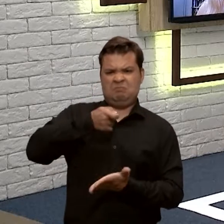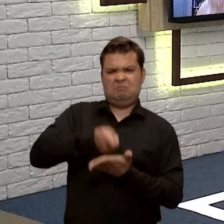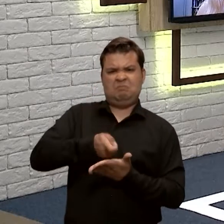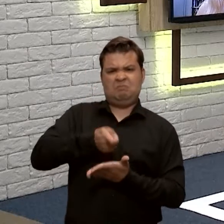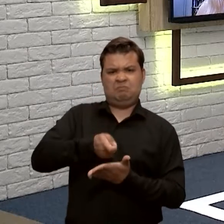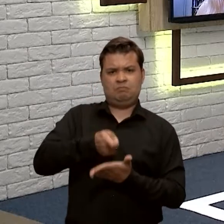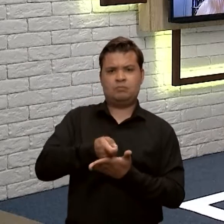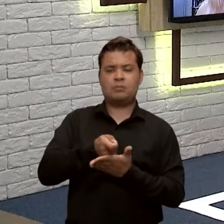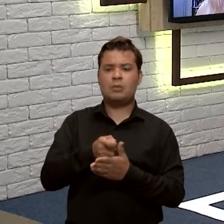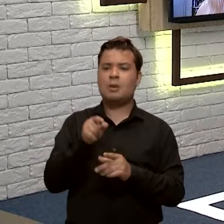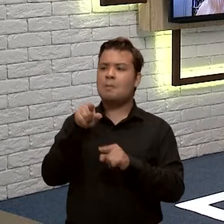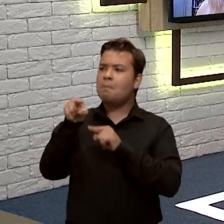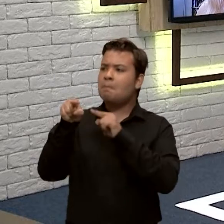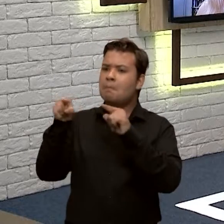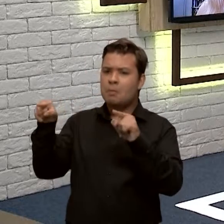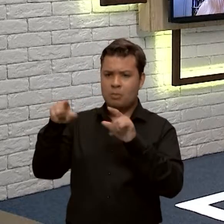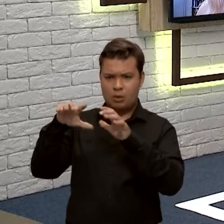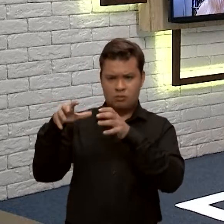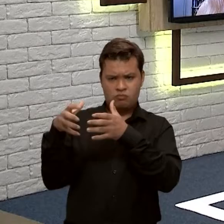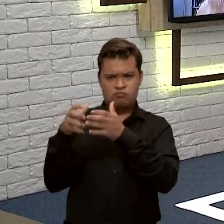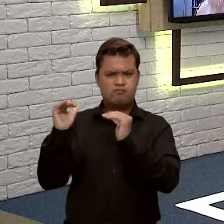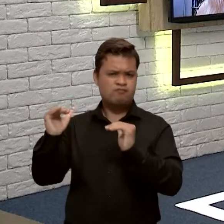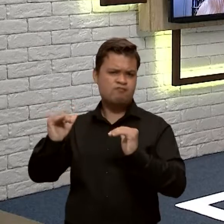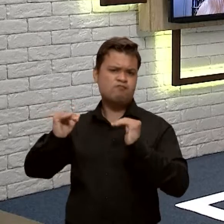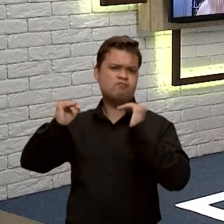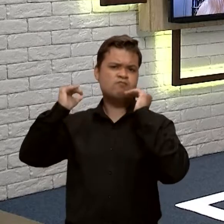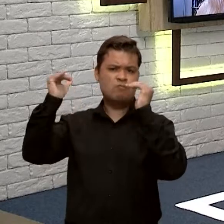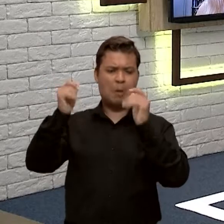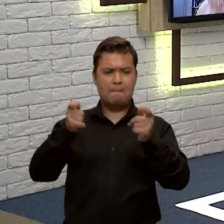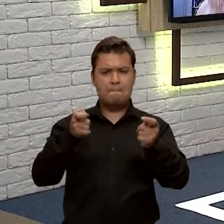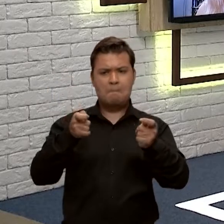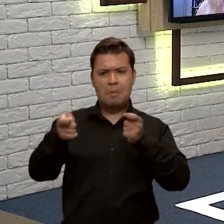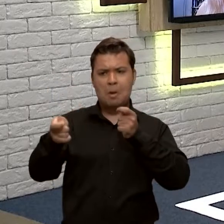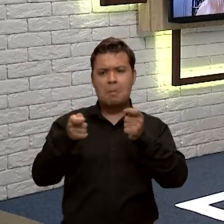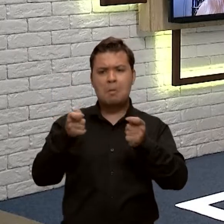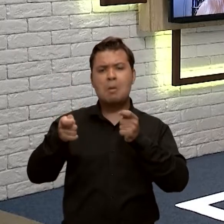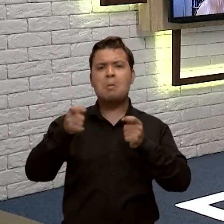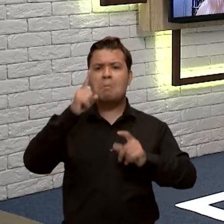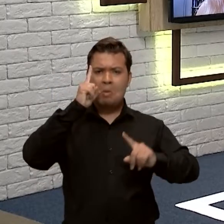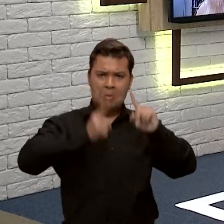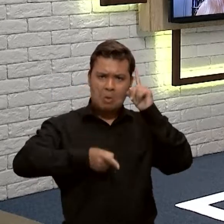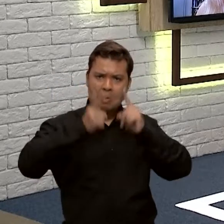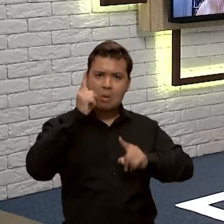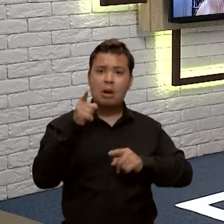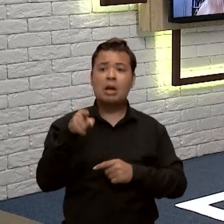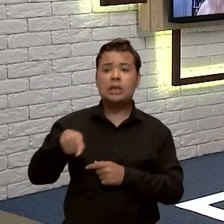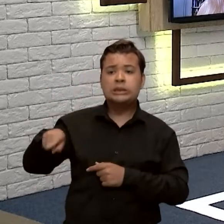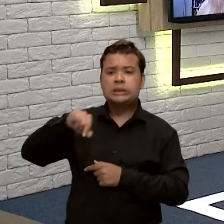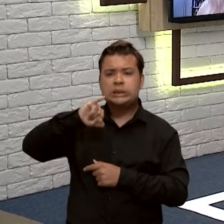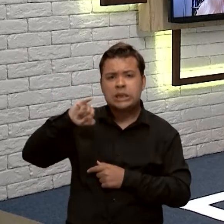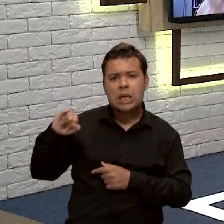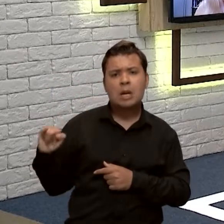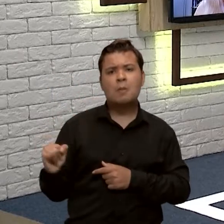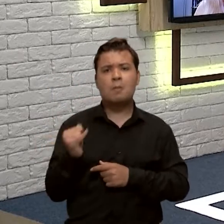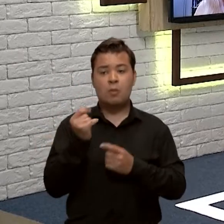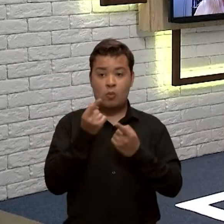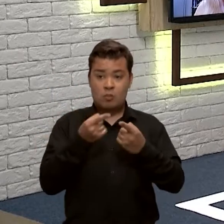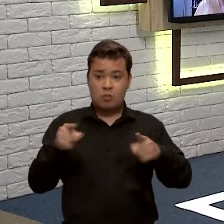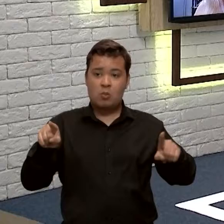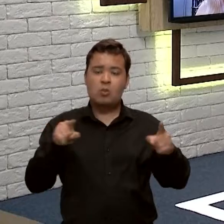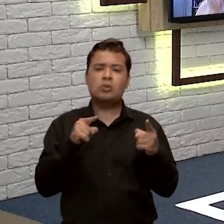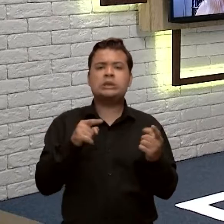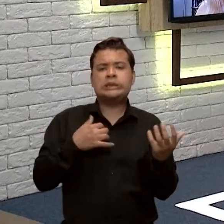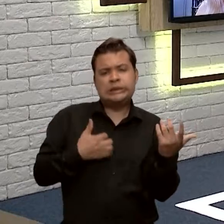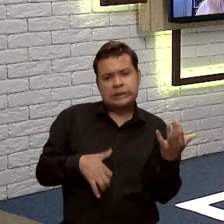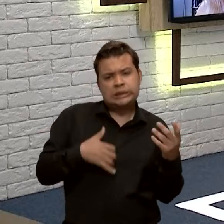os dominantes, a elite dominante, usou enormemente a música sertaneja,